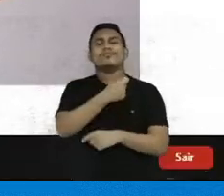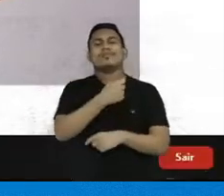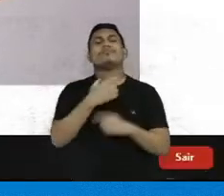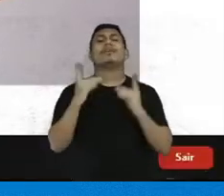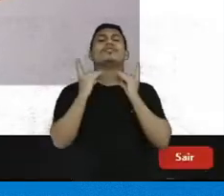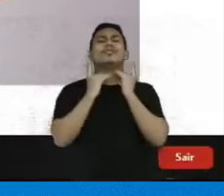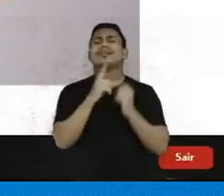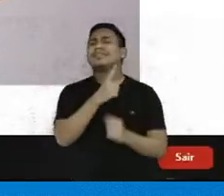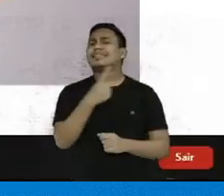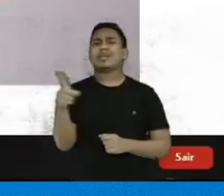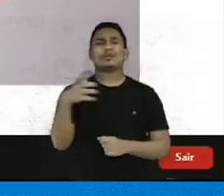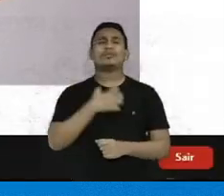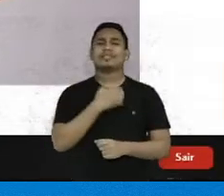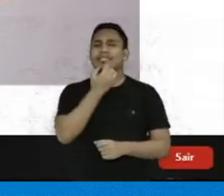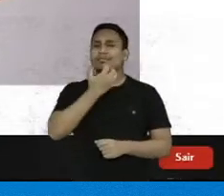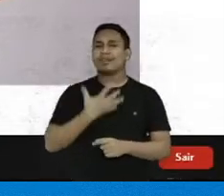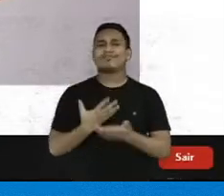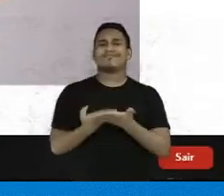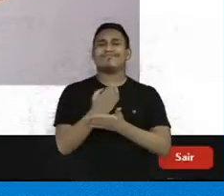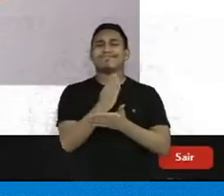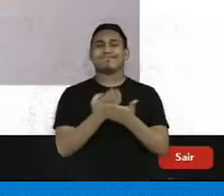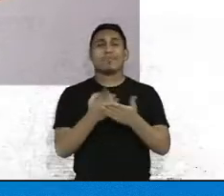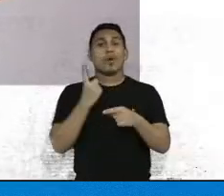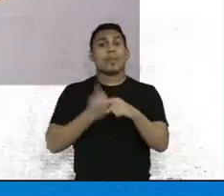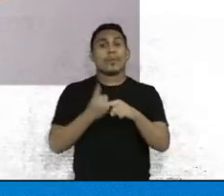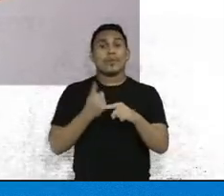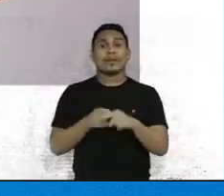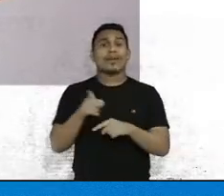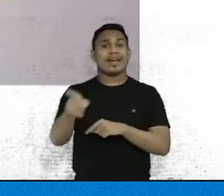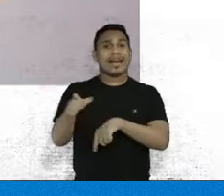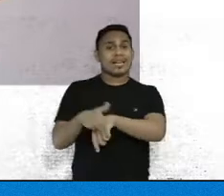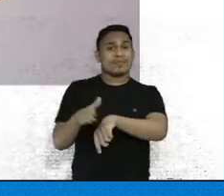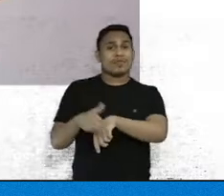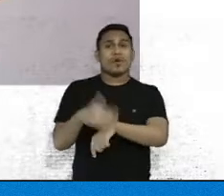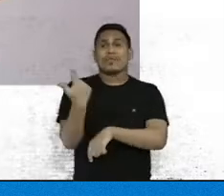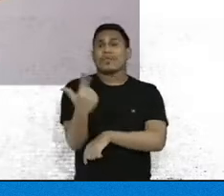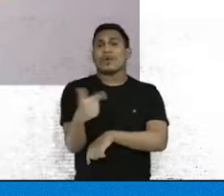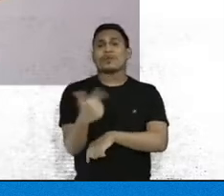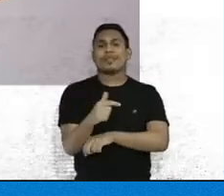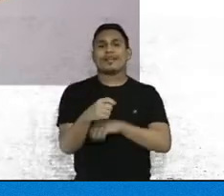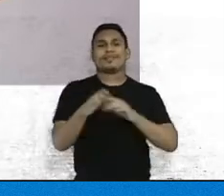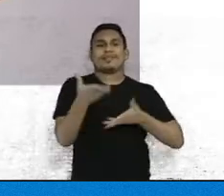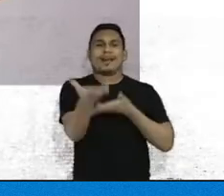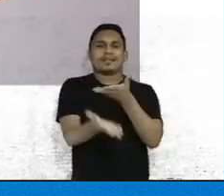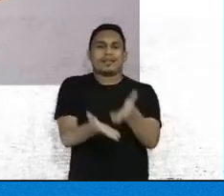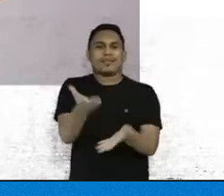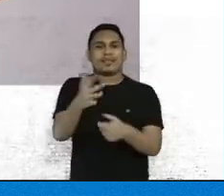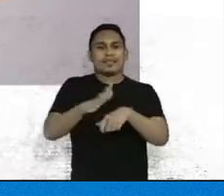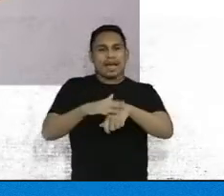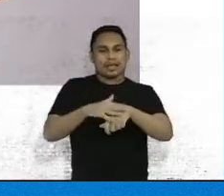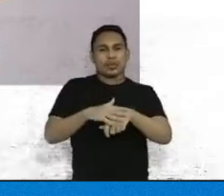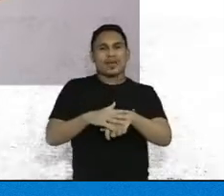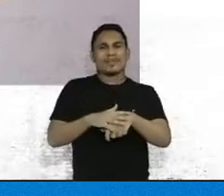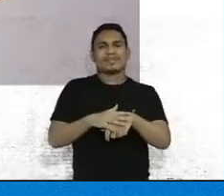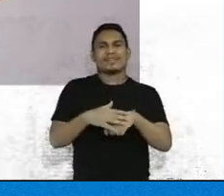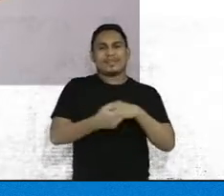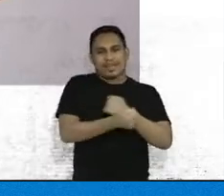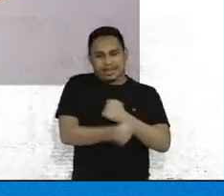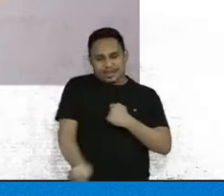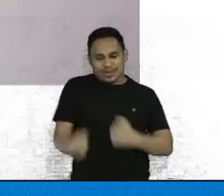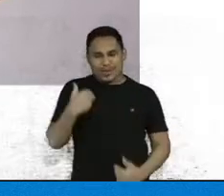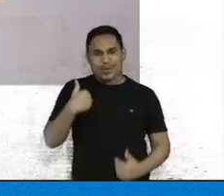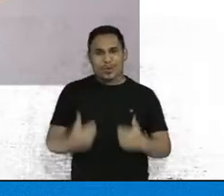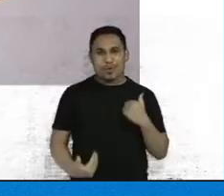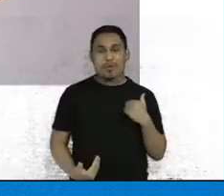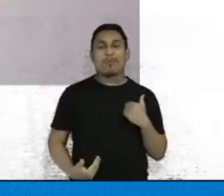pacientes não trataram a doença autoimune de base. E tratar a doença autoimune de base, a disfunção imunológica de base,